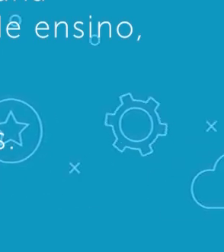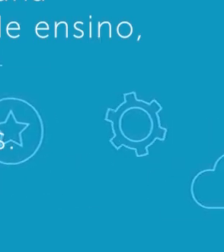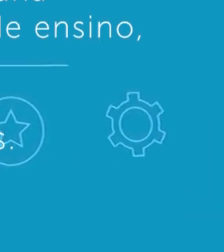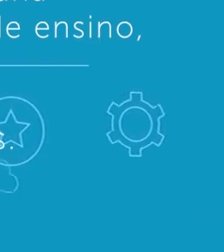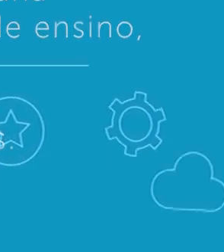Espero que vocês tenham gostado, tá? E até mais para vocês, tá bom?